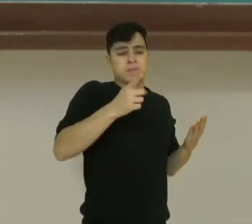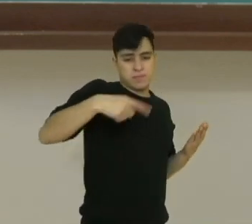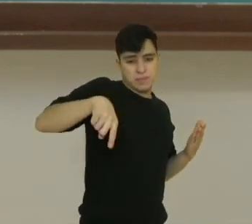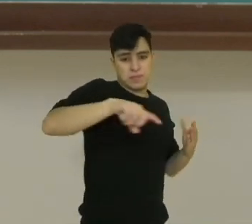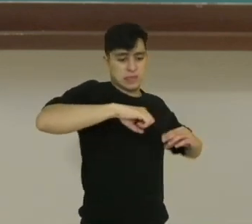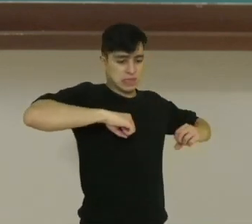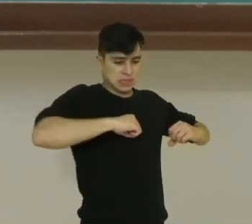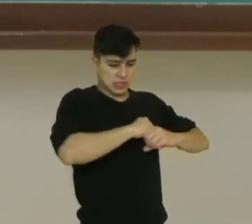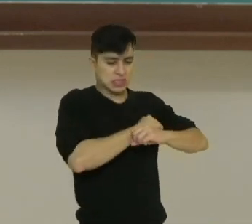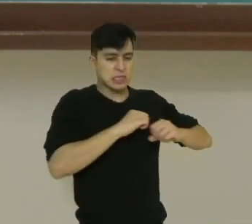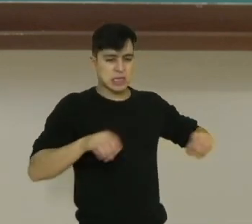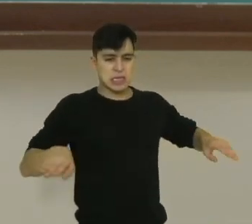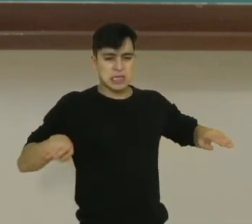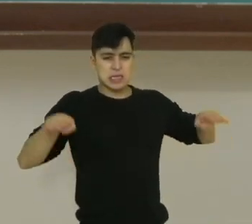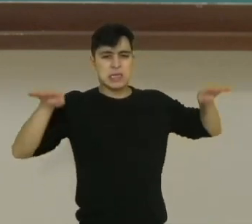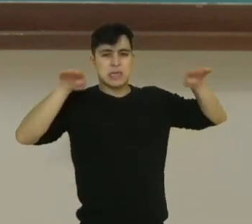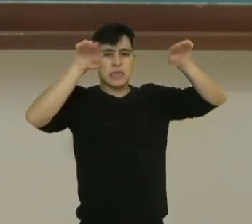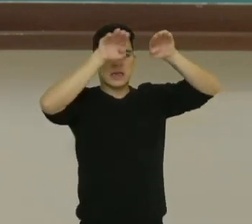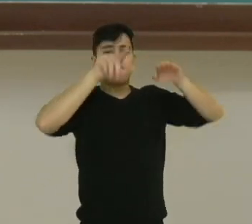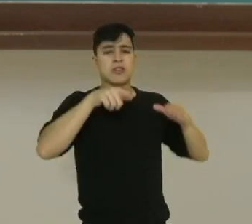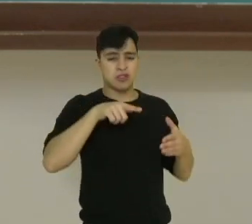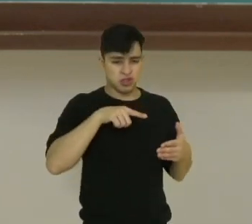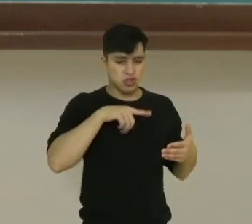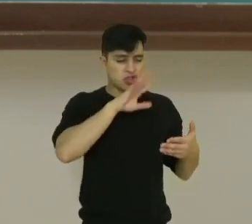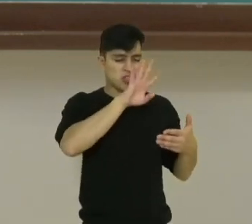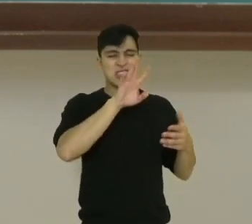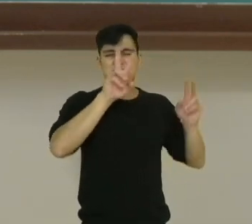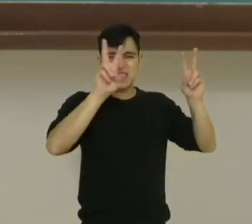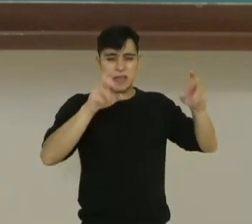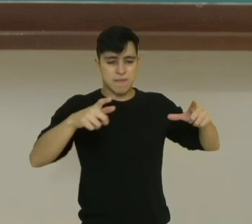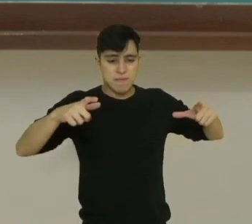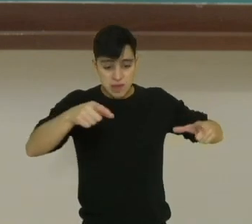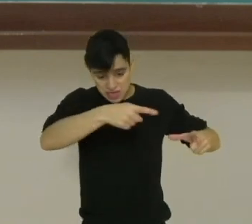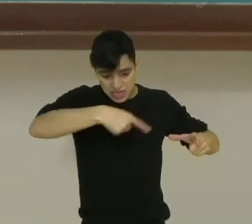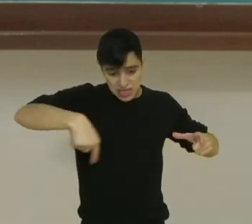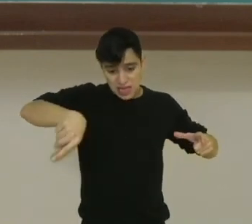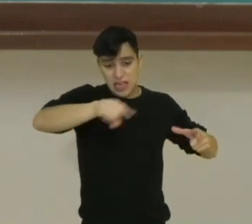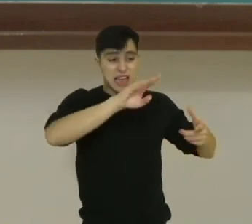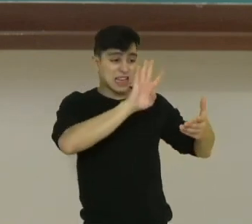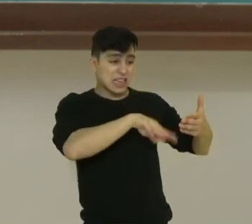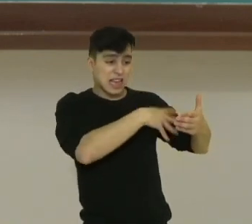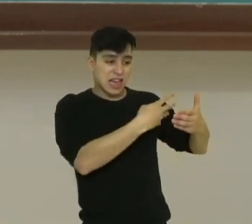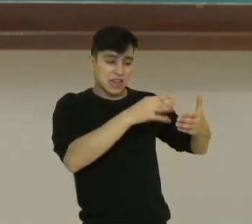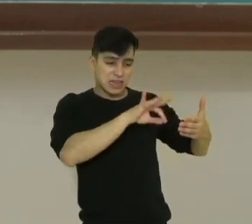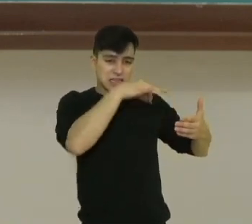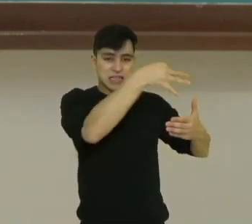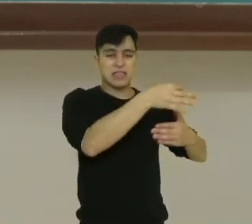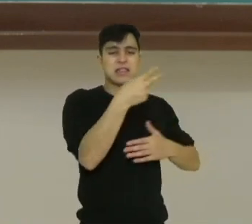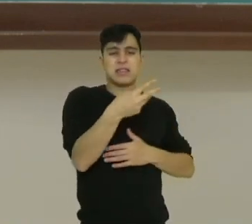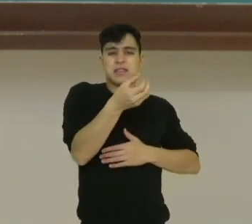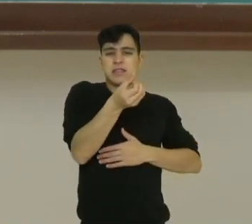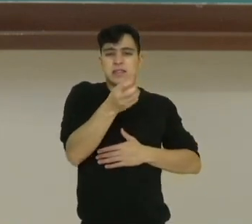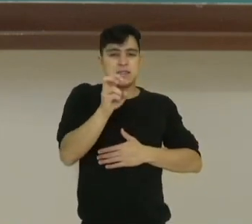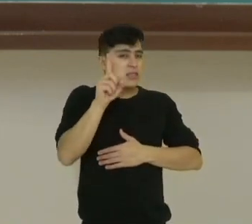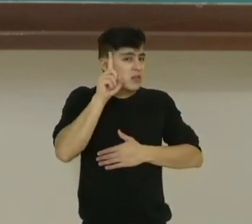as pirâmides, eles tinham um calendário de 365 dias, né? Então eles tinham um